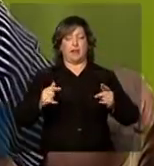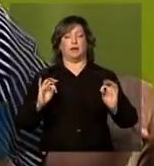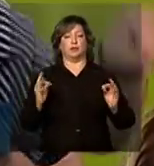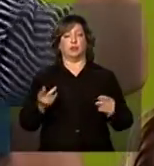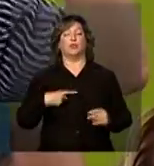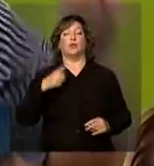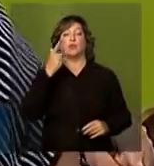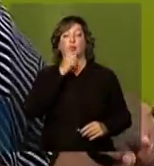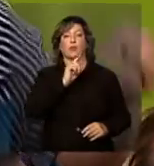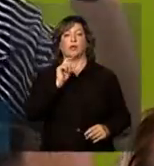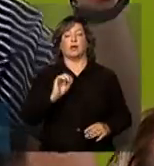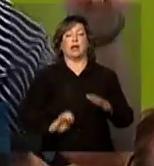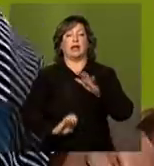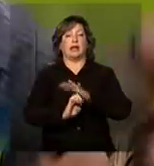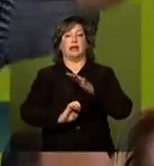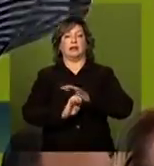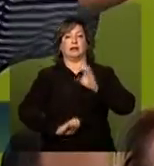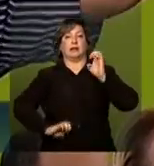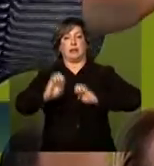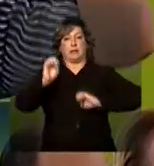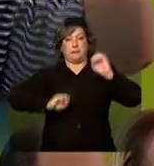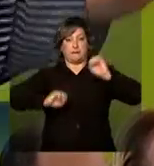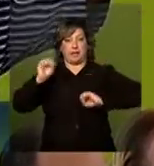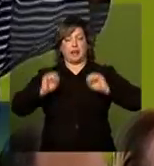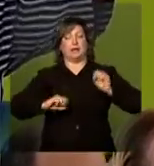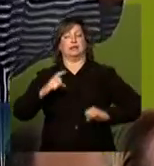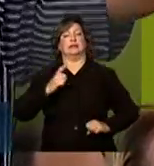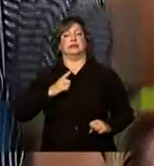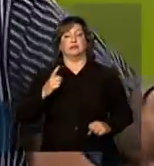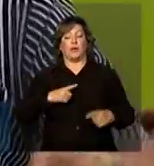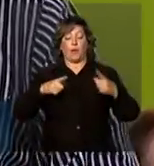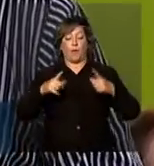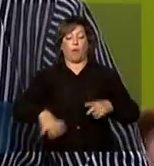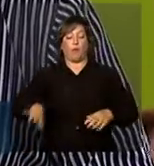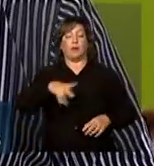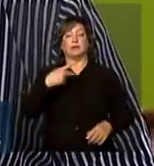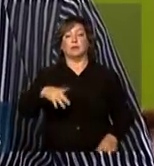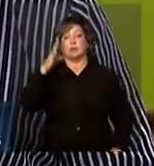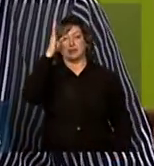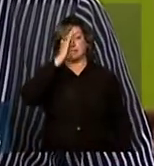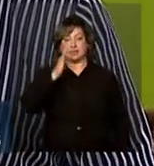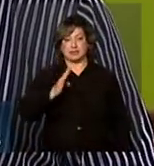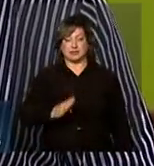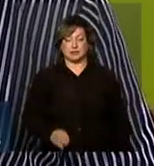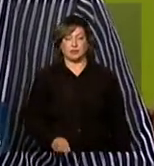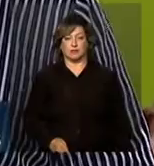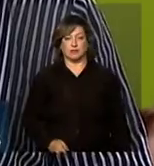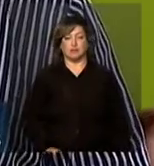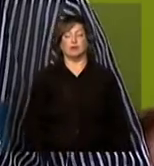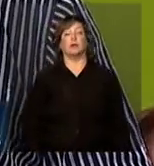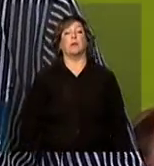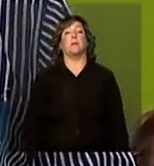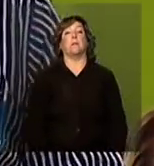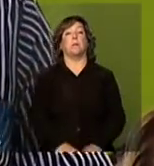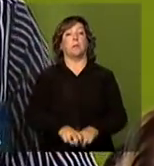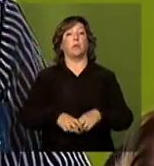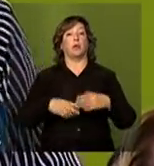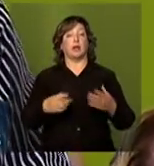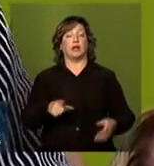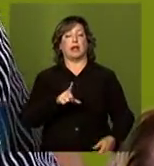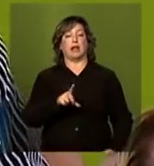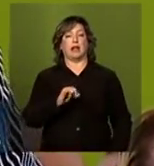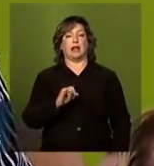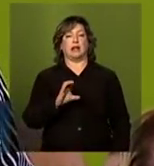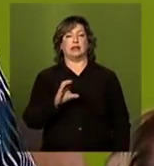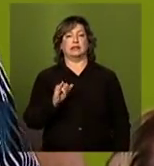adquiridas de empresas produzidas empresas localizadas no Brasil por isso através da licitação com